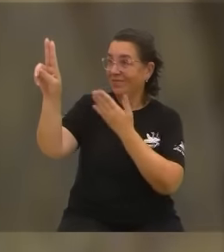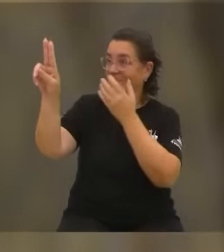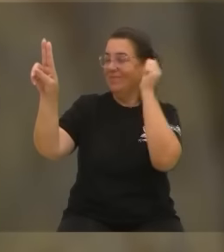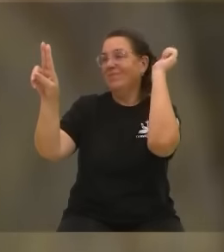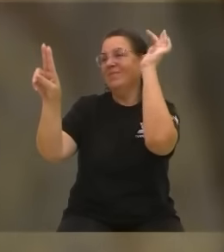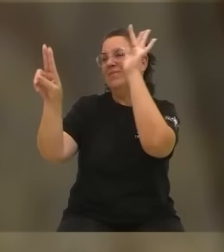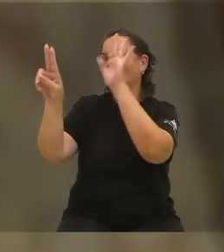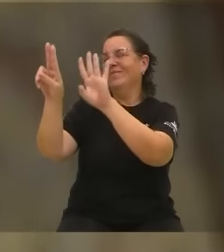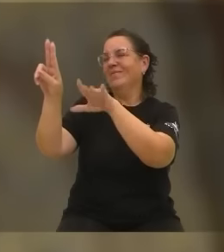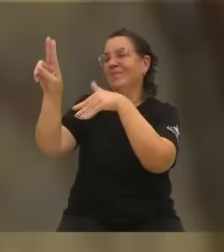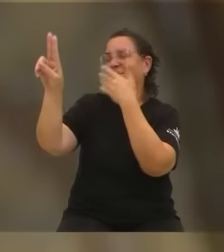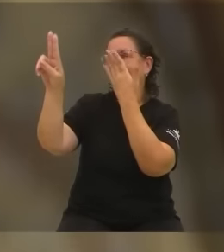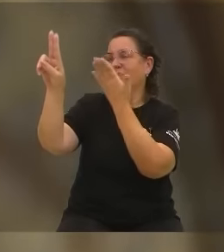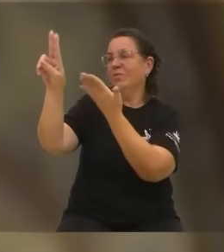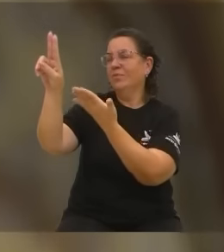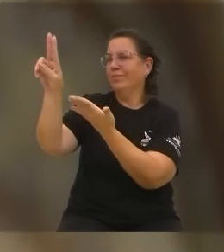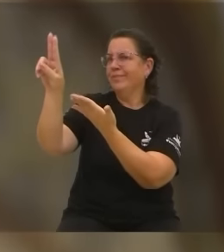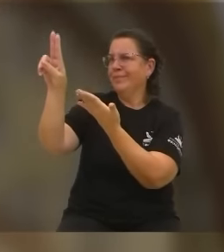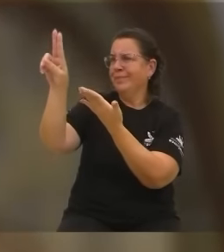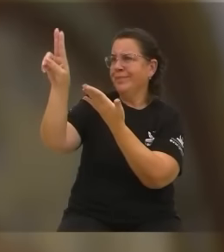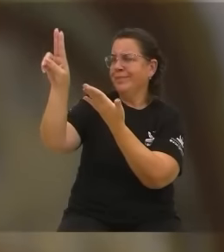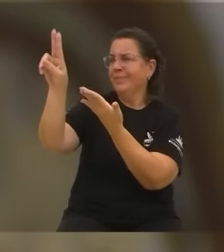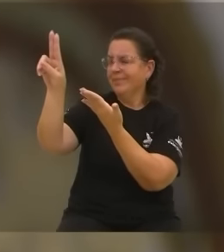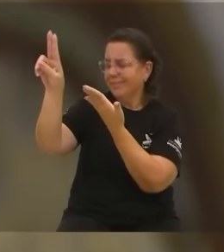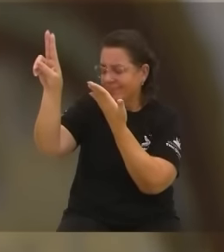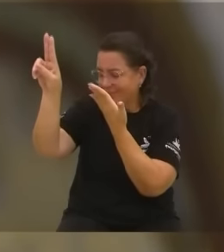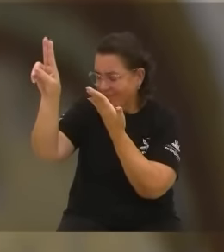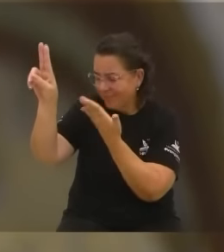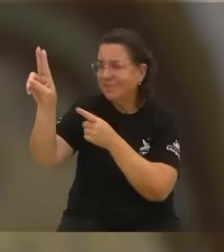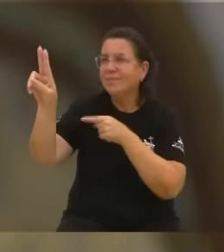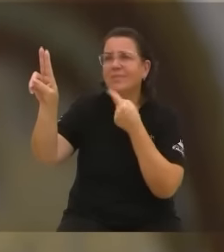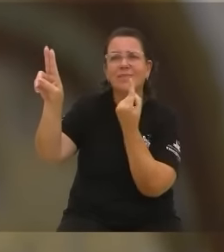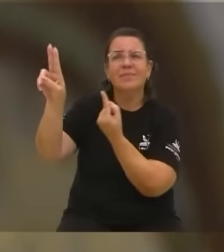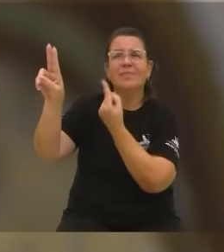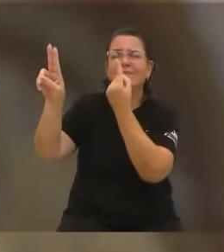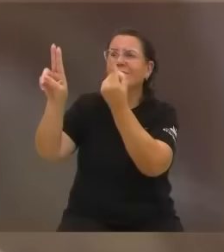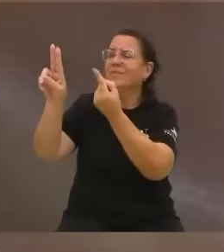Bendirei o potente vosso nome,